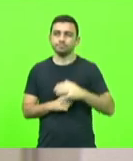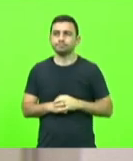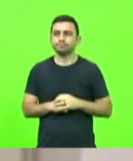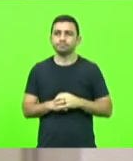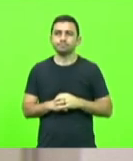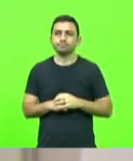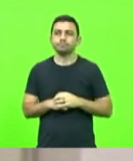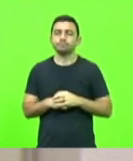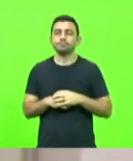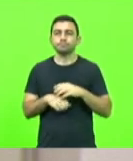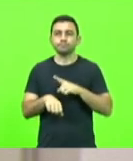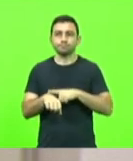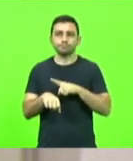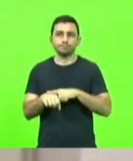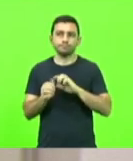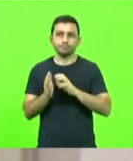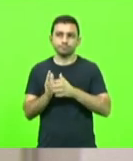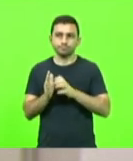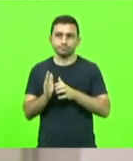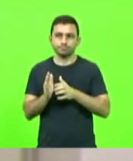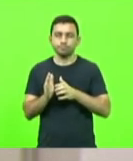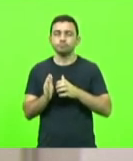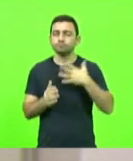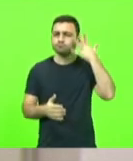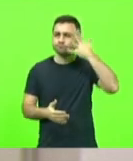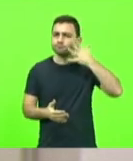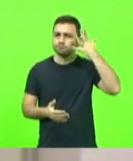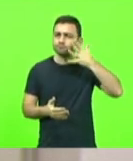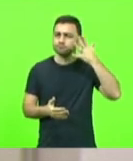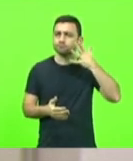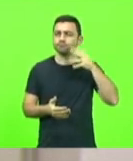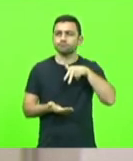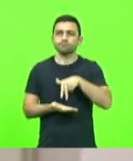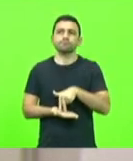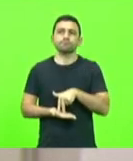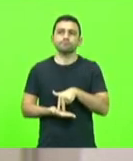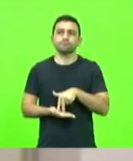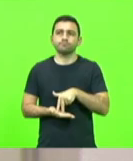neste horário destinado aos partidos políticos, fizeram uso da palavra os senhores deputados.